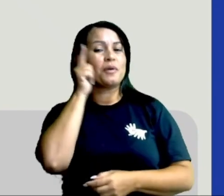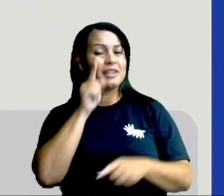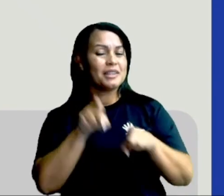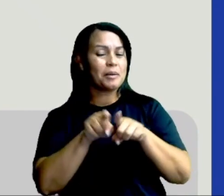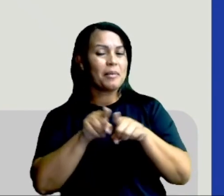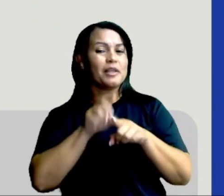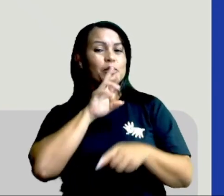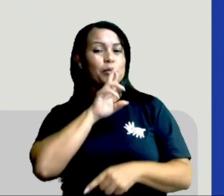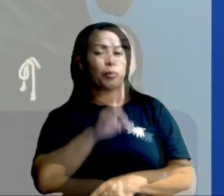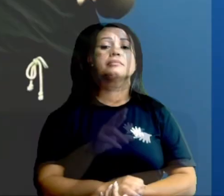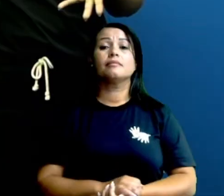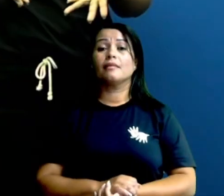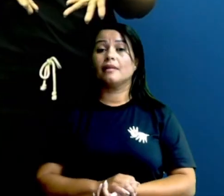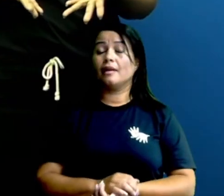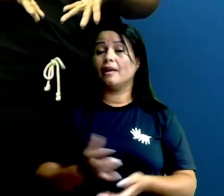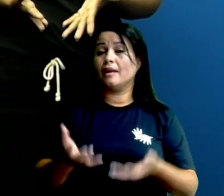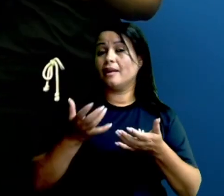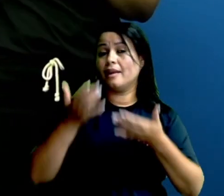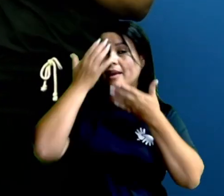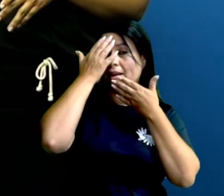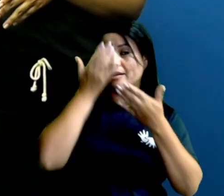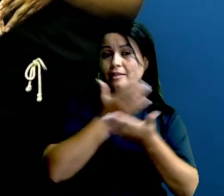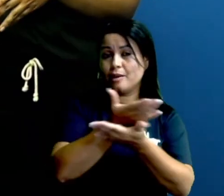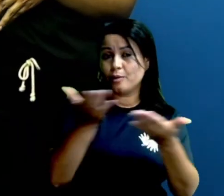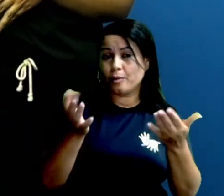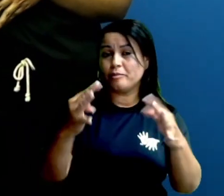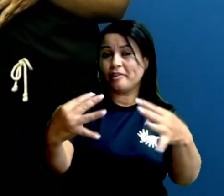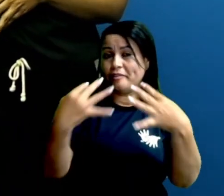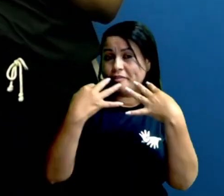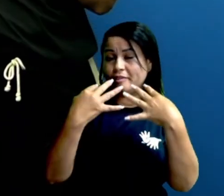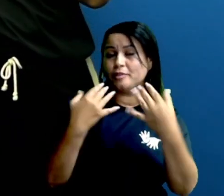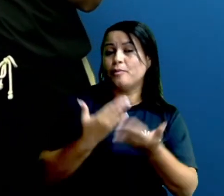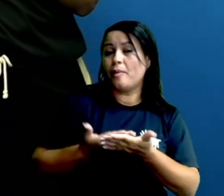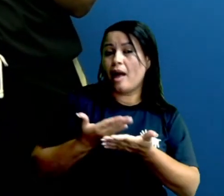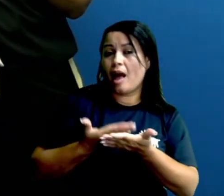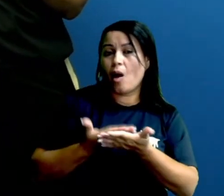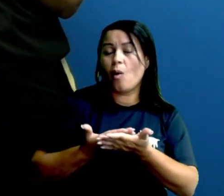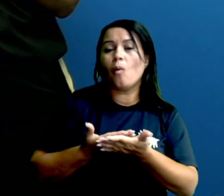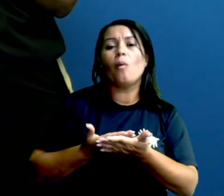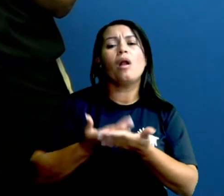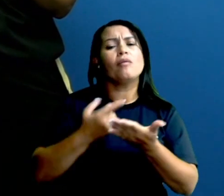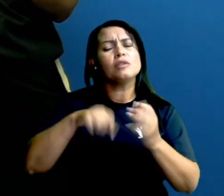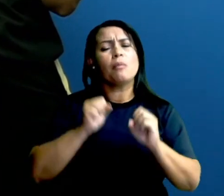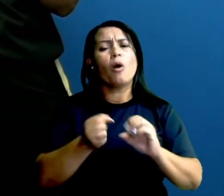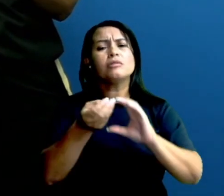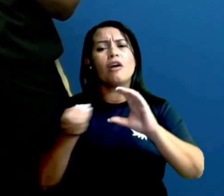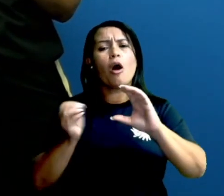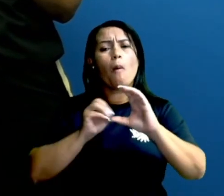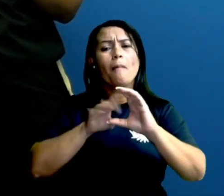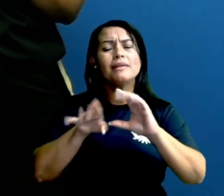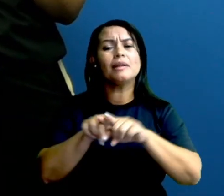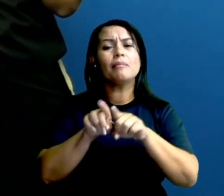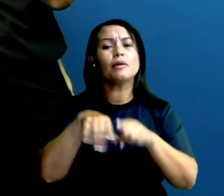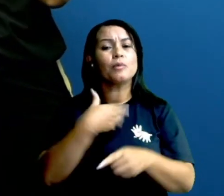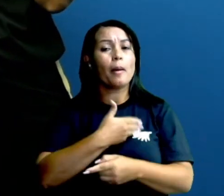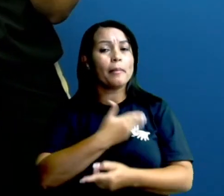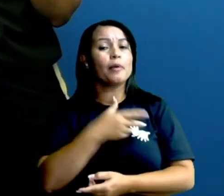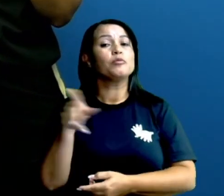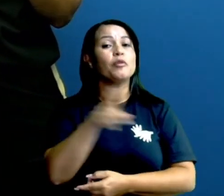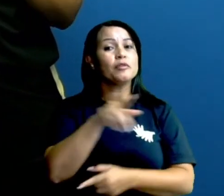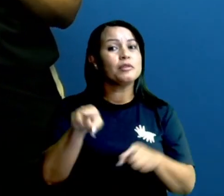fazer tranquilamente. Queria agradecer a todos por terem assistido essa aula. Compartilhe com seus amigos, com suas